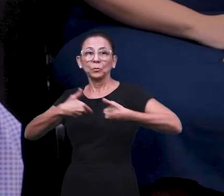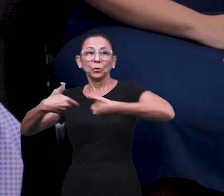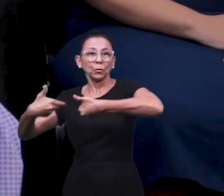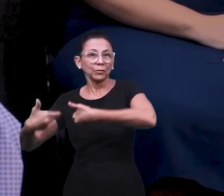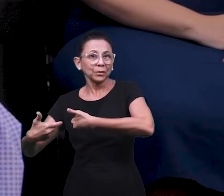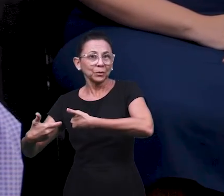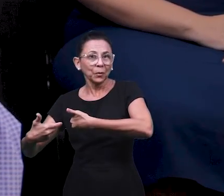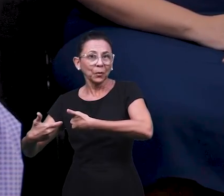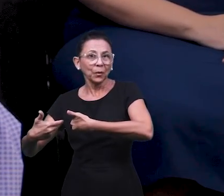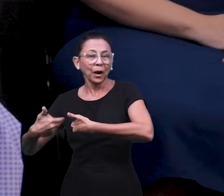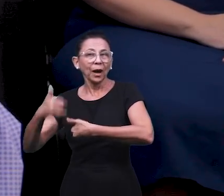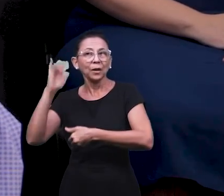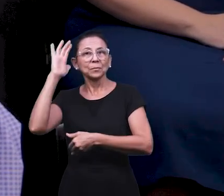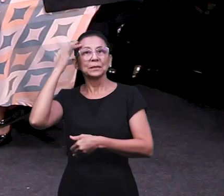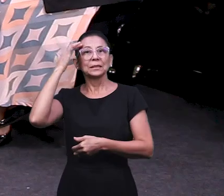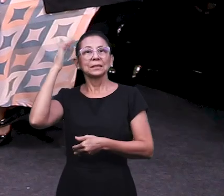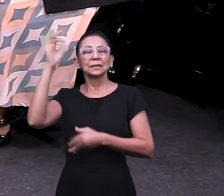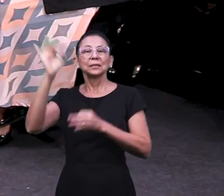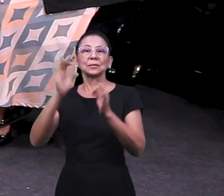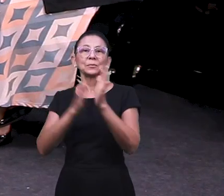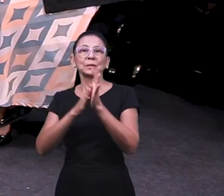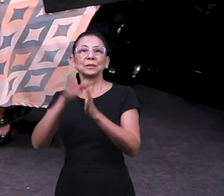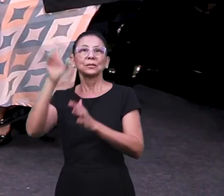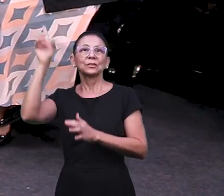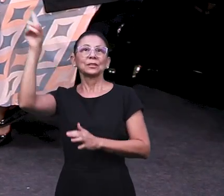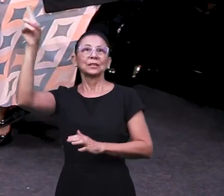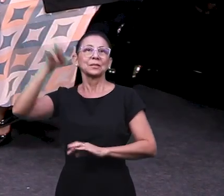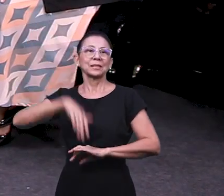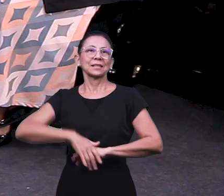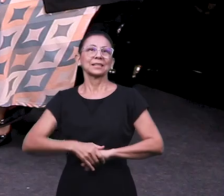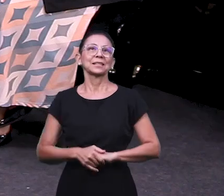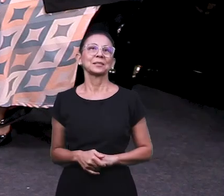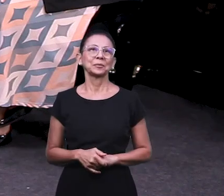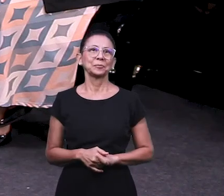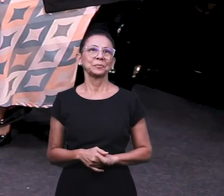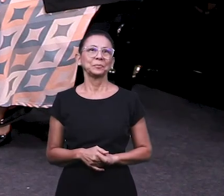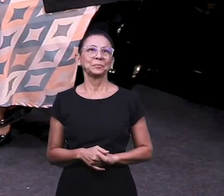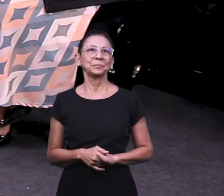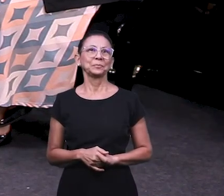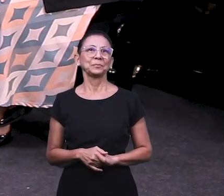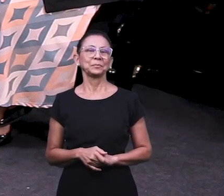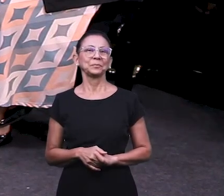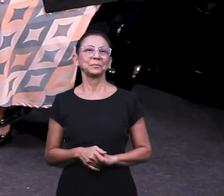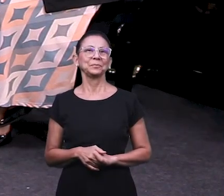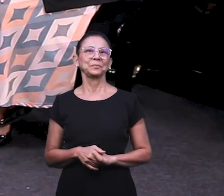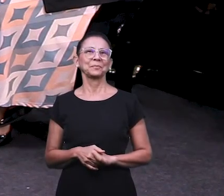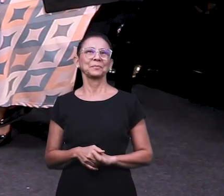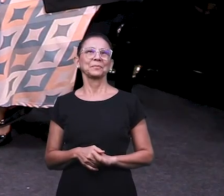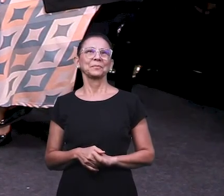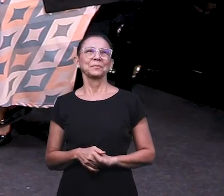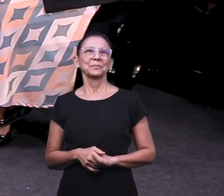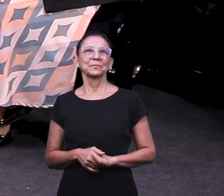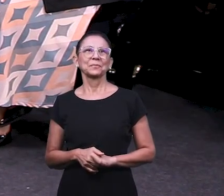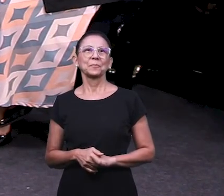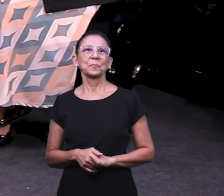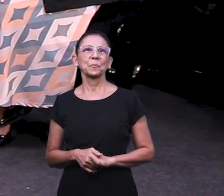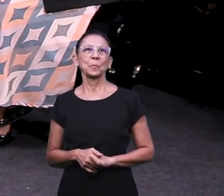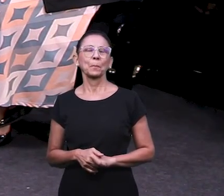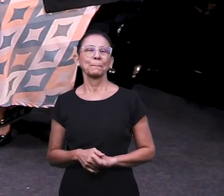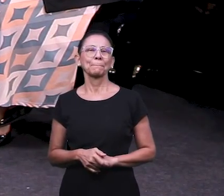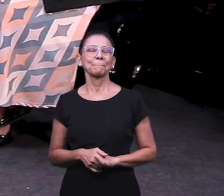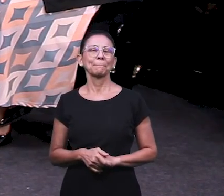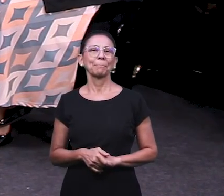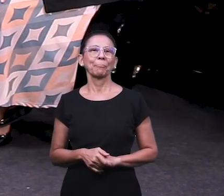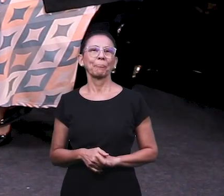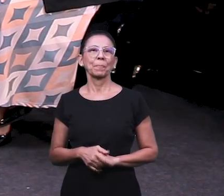entender e fazer sentido realmente. Glória a Deus. Eu quero contar a minha experiência. Eu já contei isso aqui